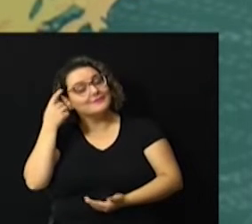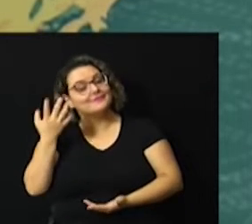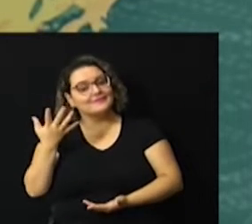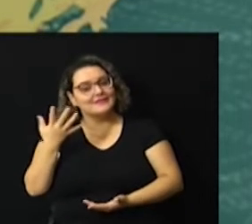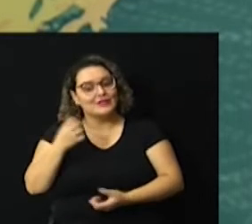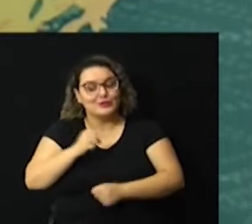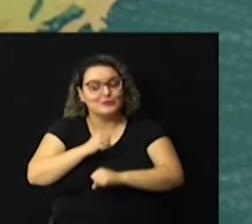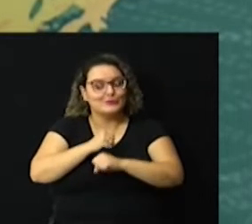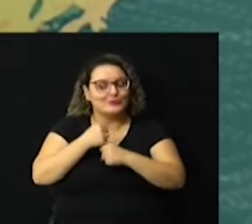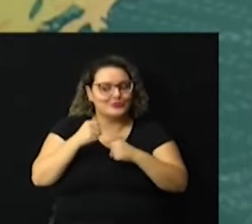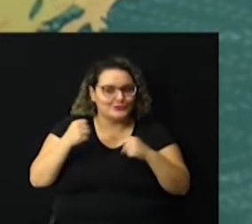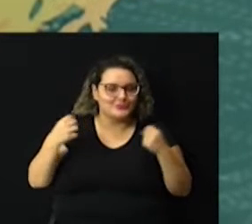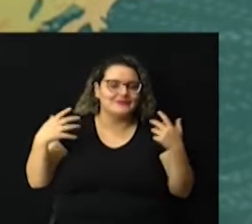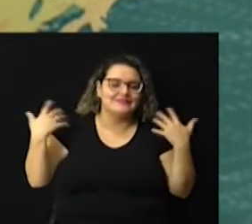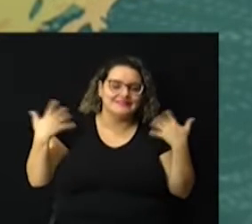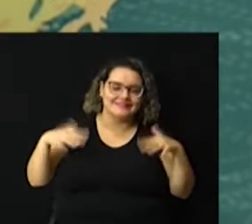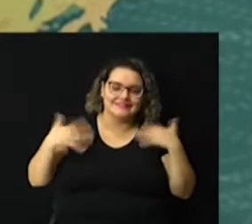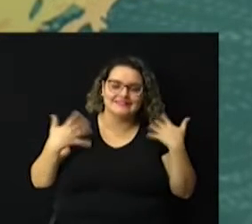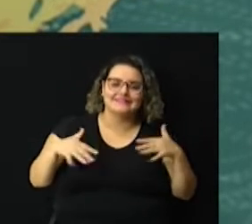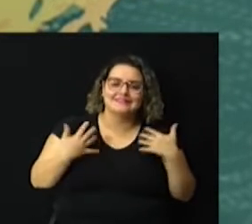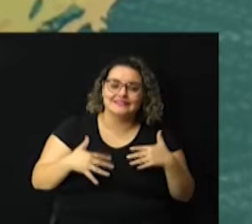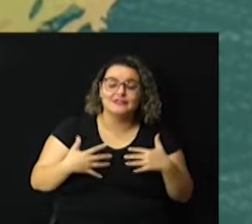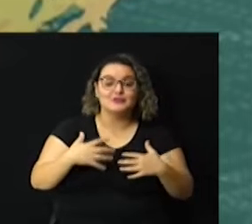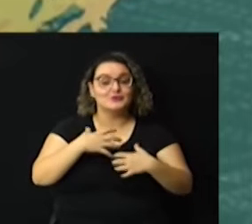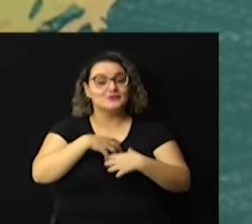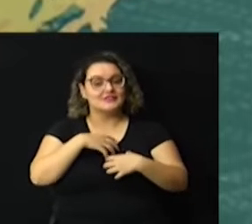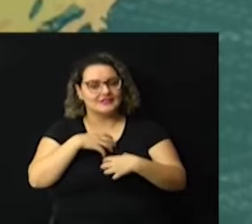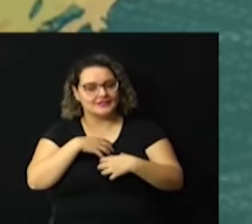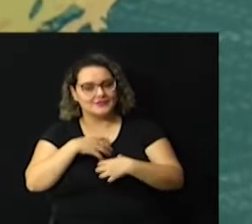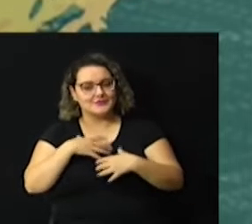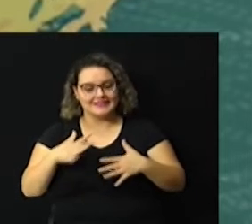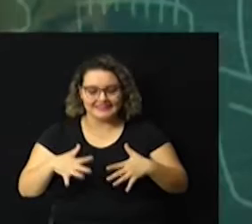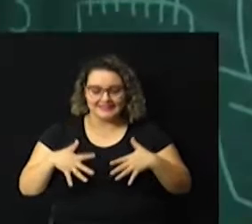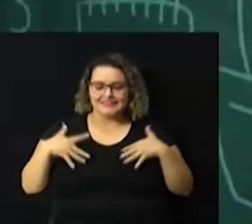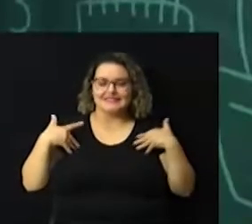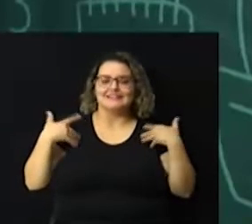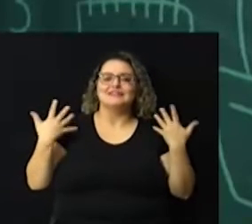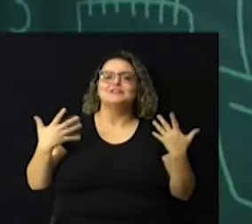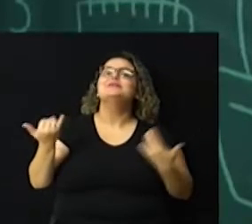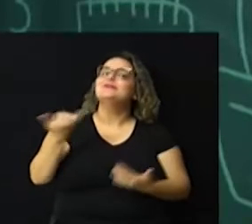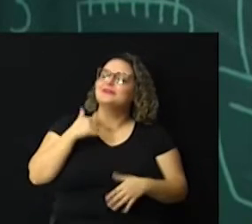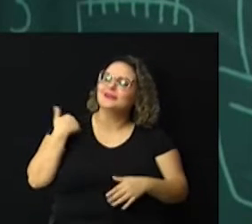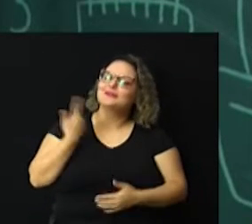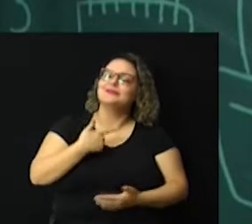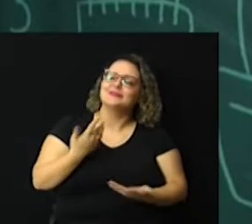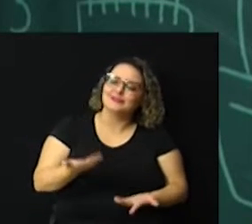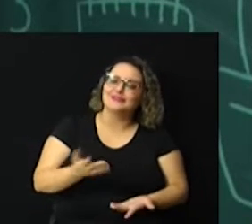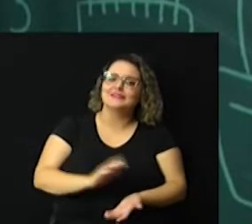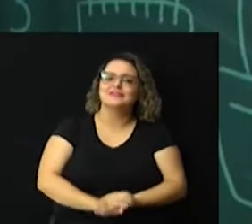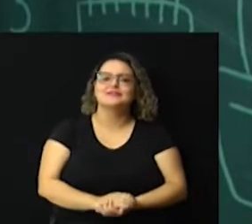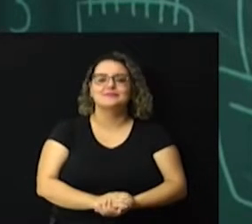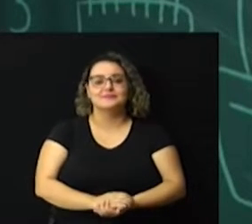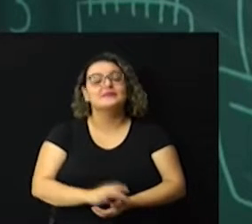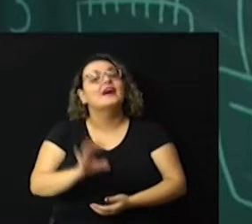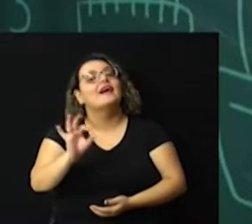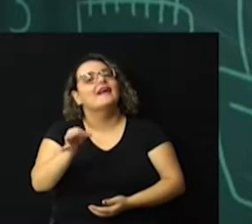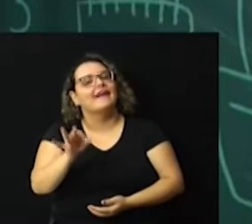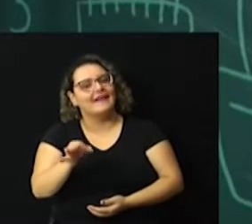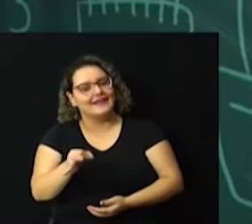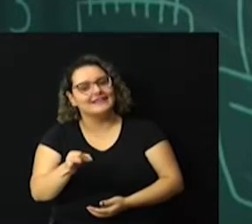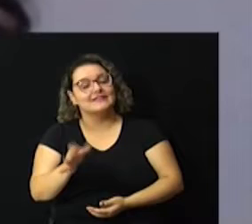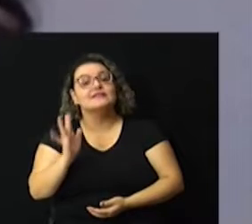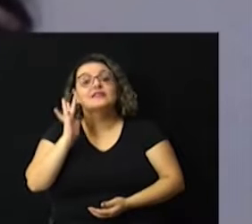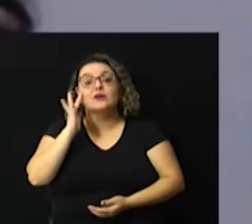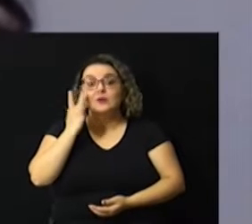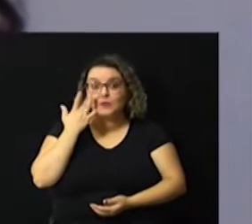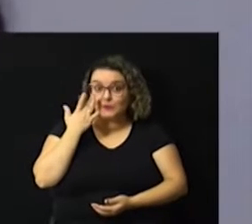que gigantesca, né, Natasha? Além do sentimento de muito orgulho, né? Conta pra gente. Ah, com certeza, mas